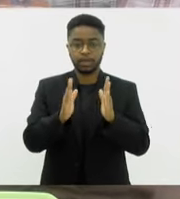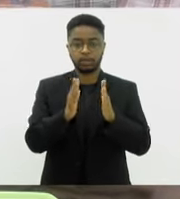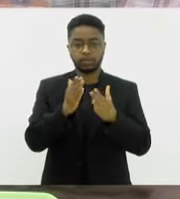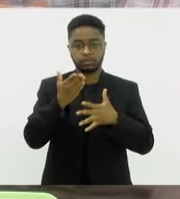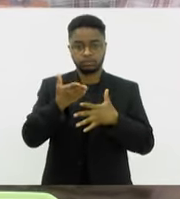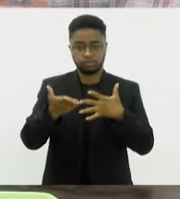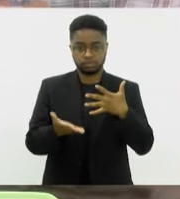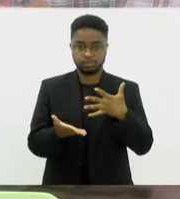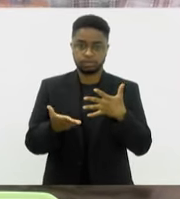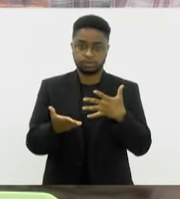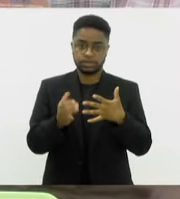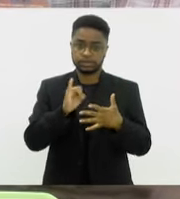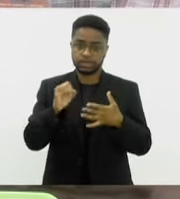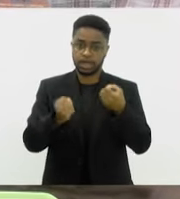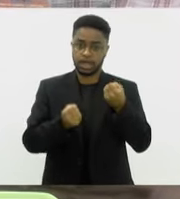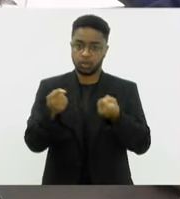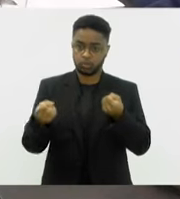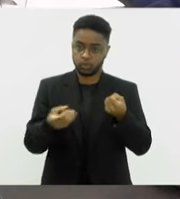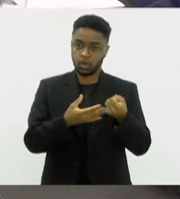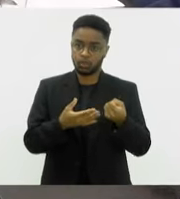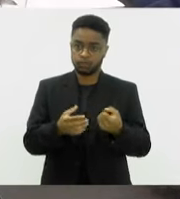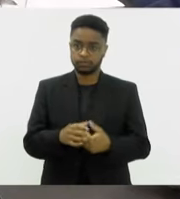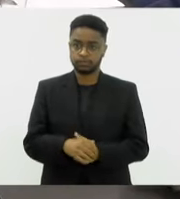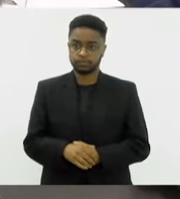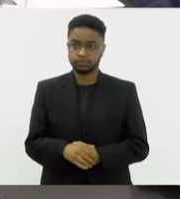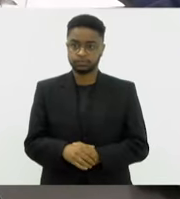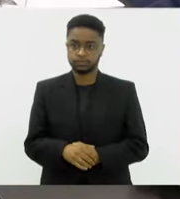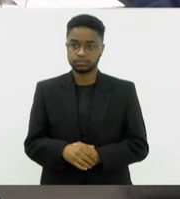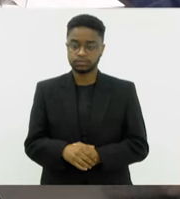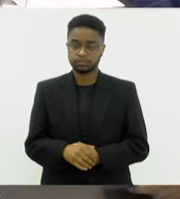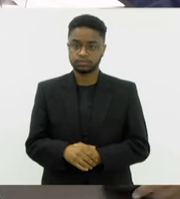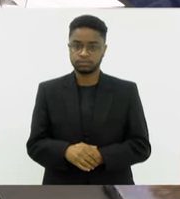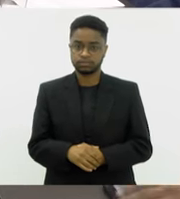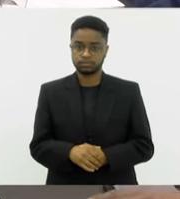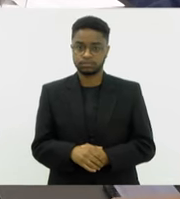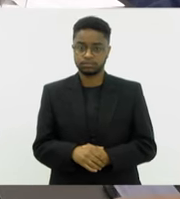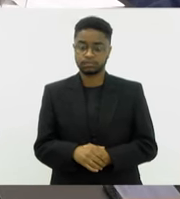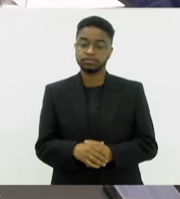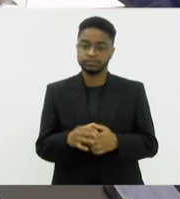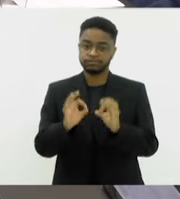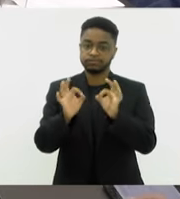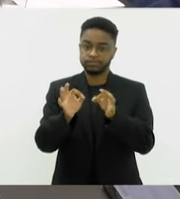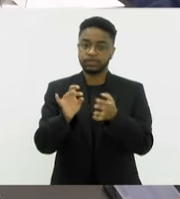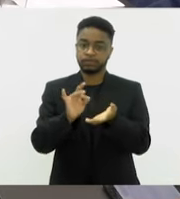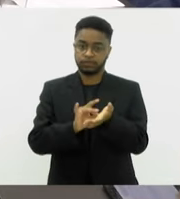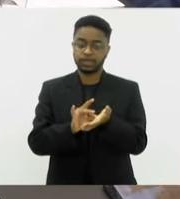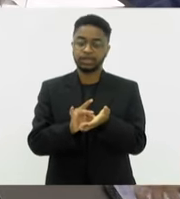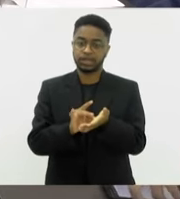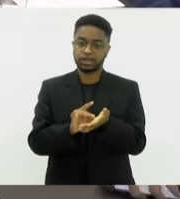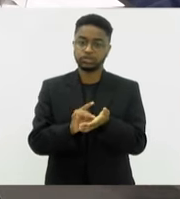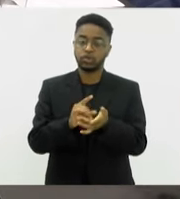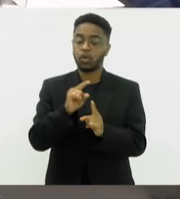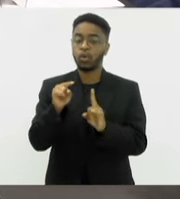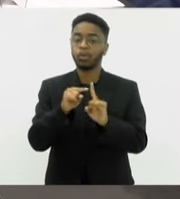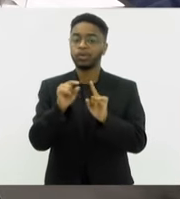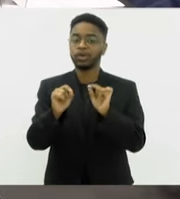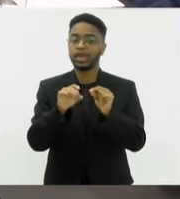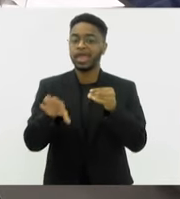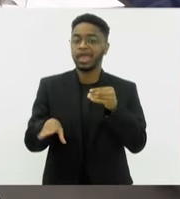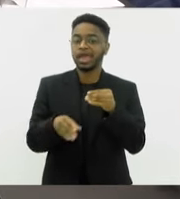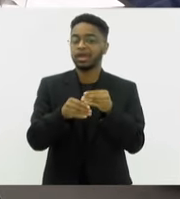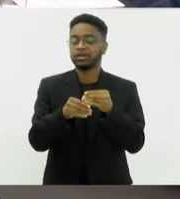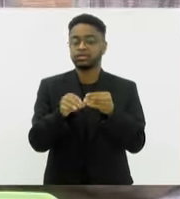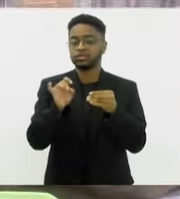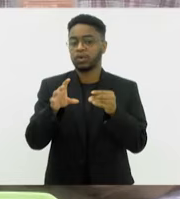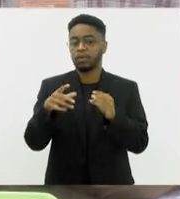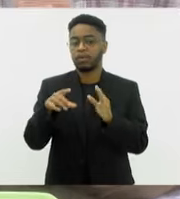novos. Presidente. Está certo, Vossa Excelência, a técnica redacional dá a entender que, na verdade, o intuito é acrescentar apenas o parágrafo